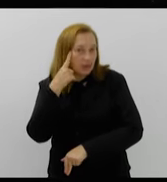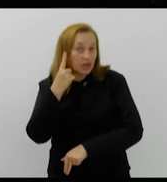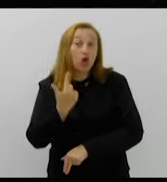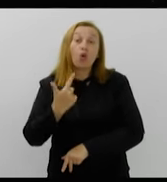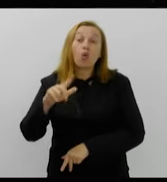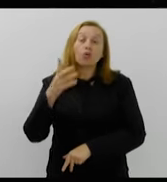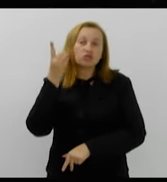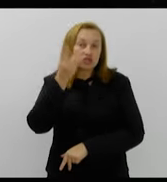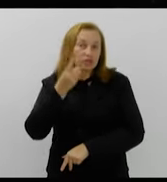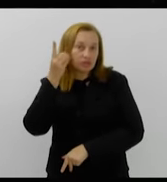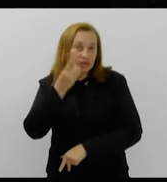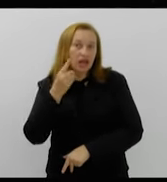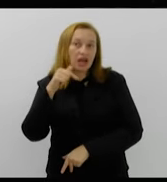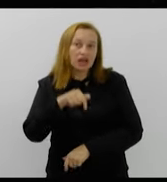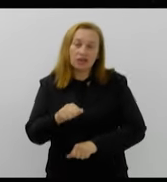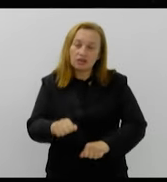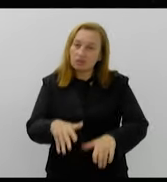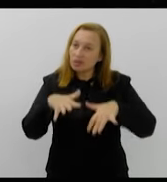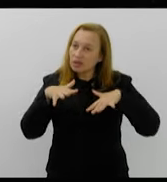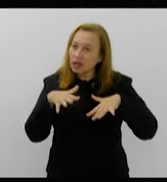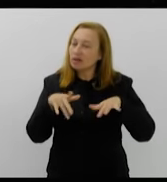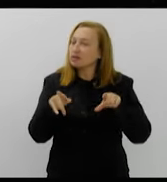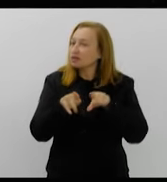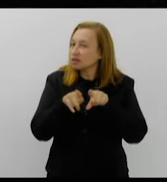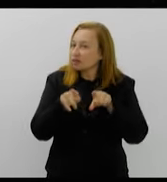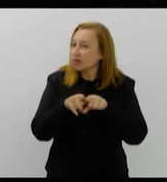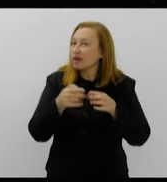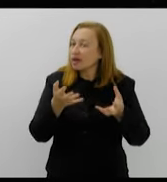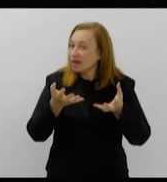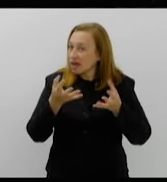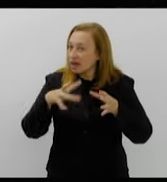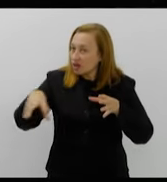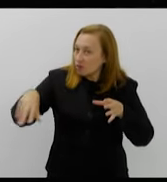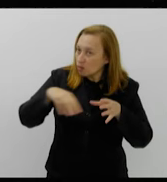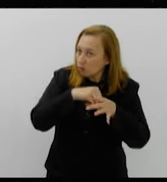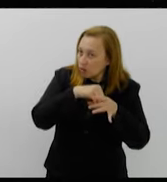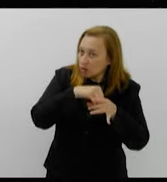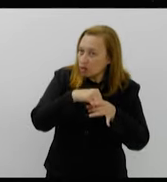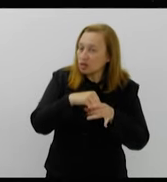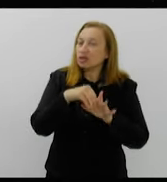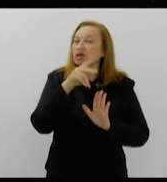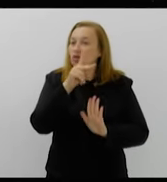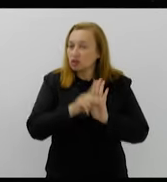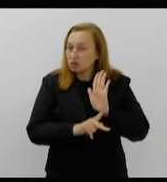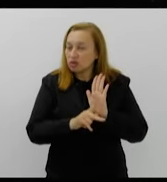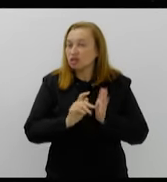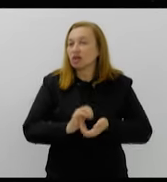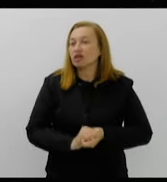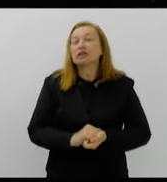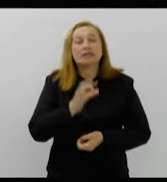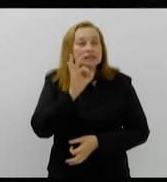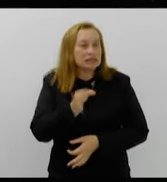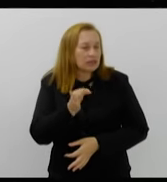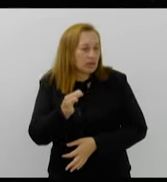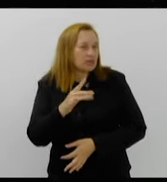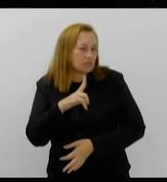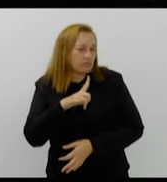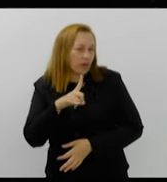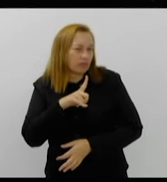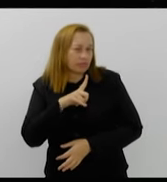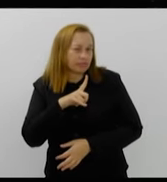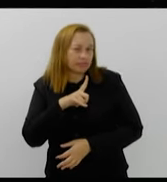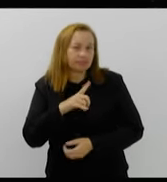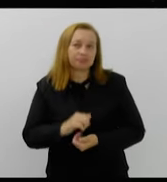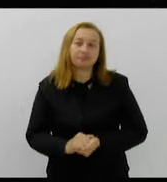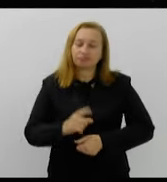parlamentares aqui no plenário querem aderir a esses projetos e tenho certeza que